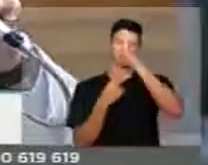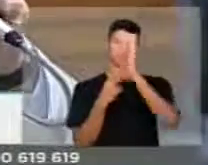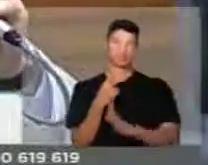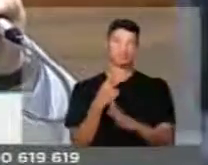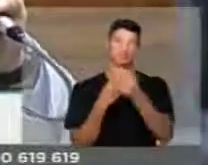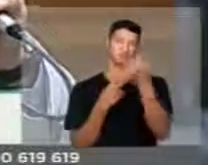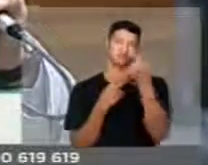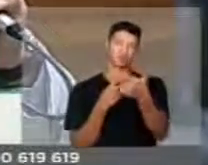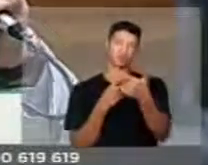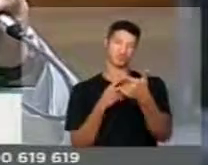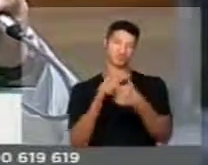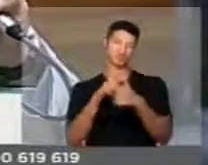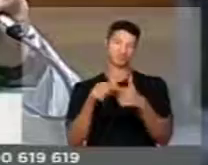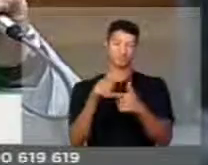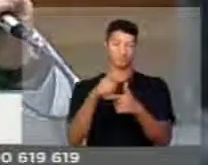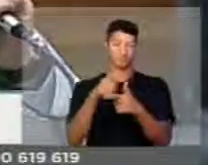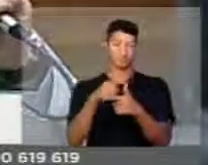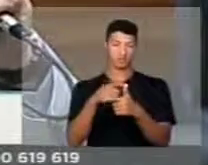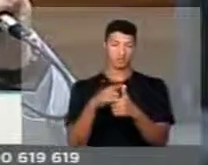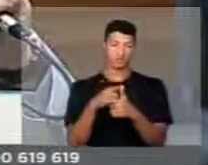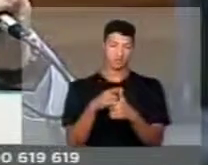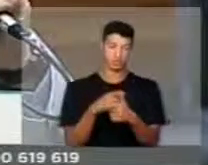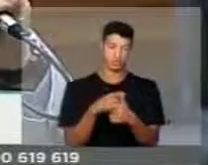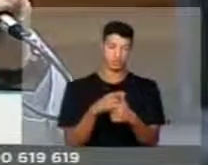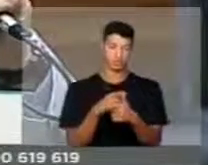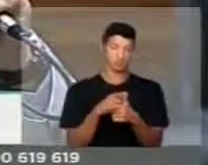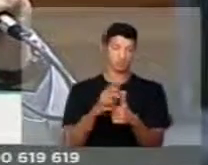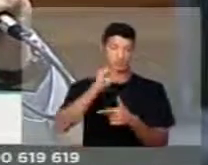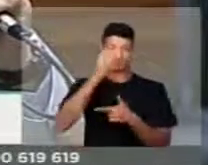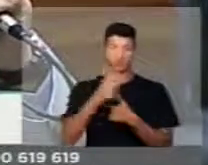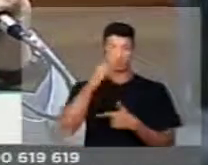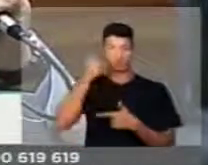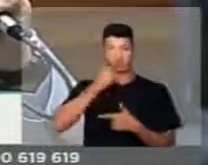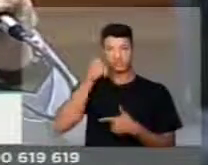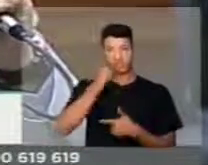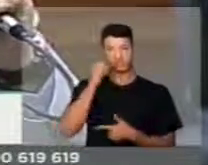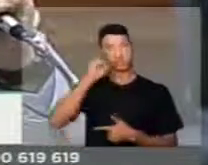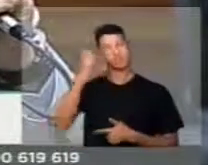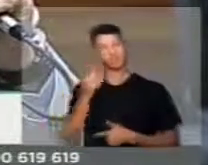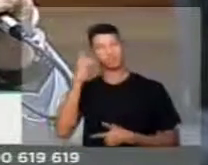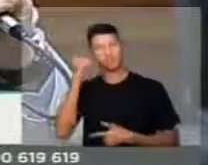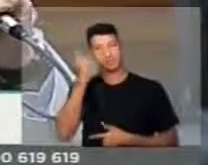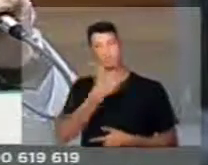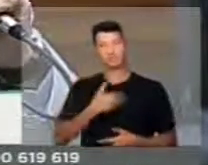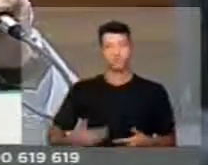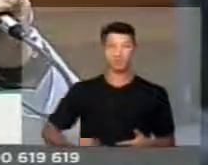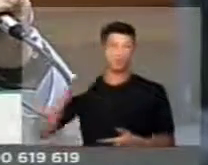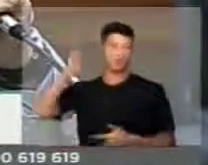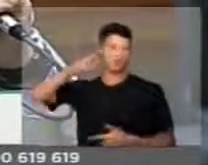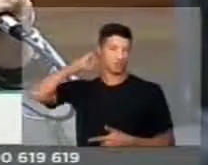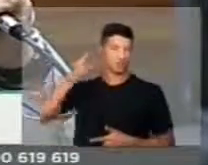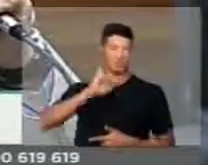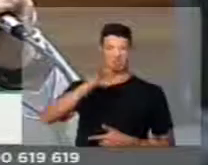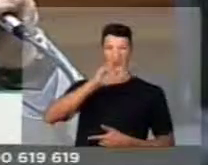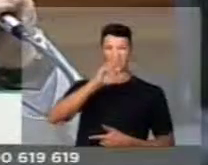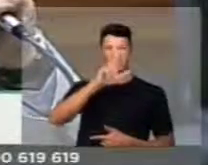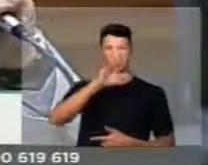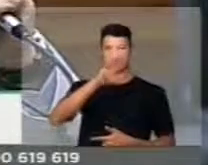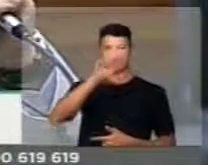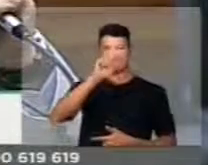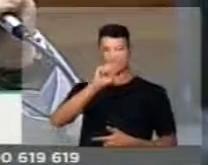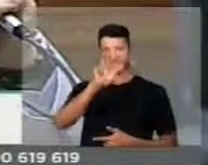brasileiros. O primeiro, o ex-senador, o ex-deputado, governador do Pará, Jarbas